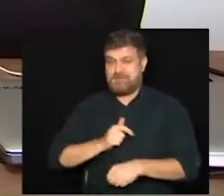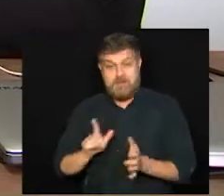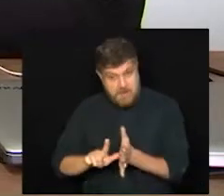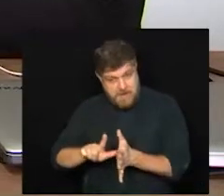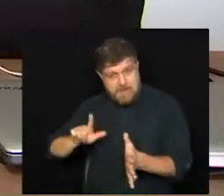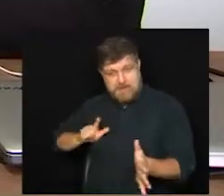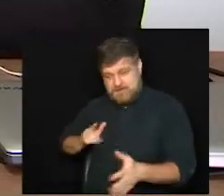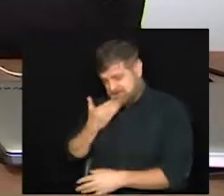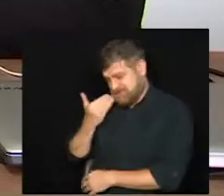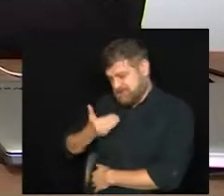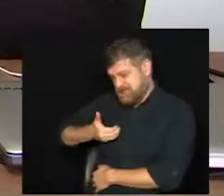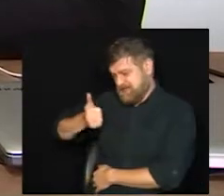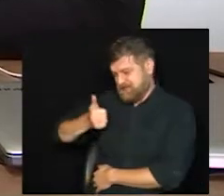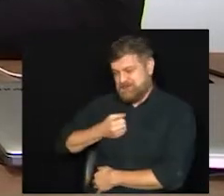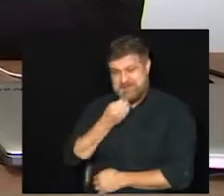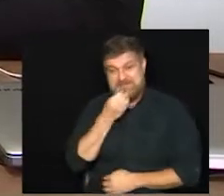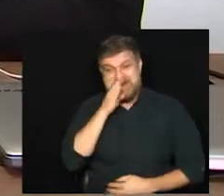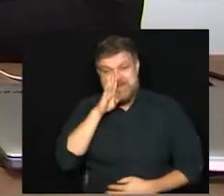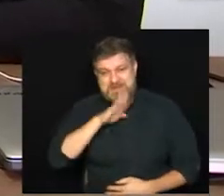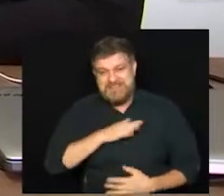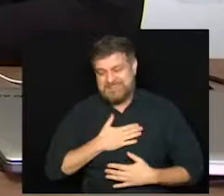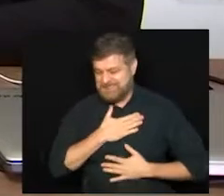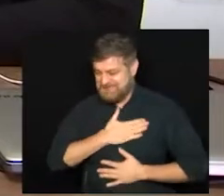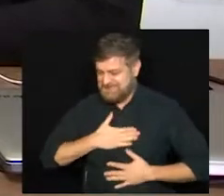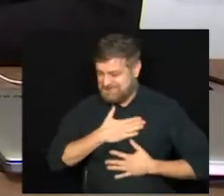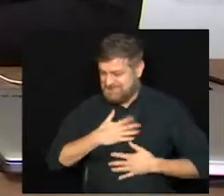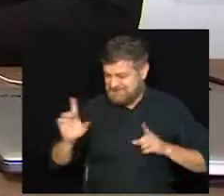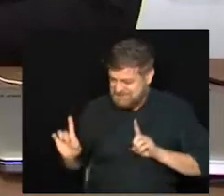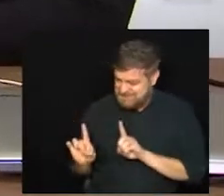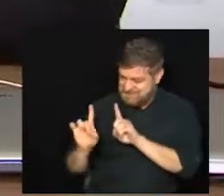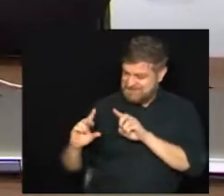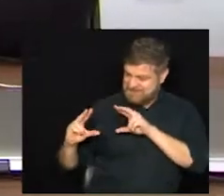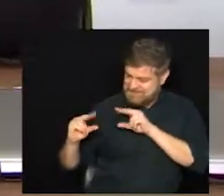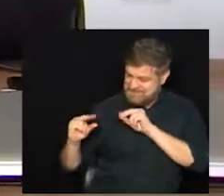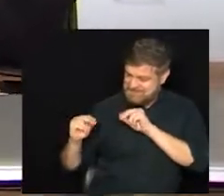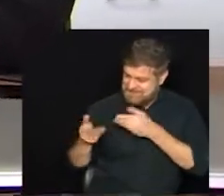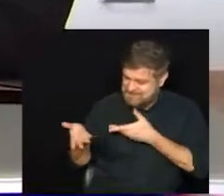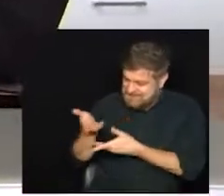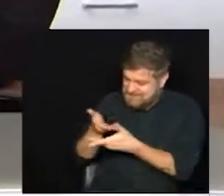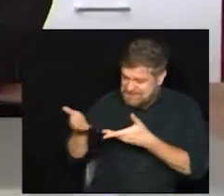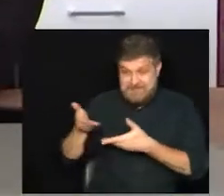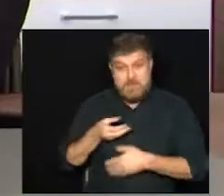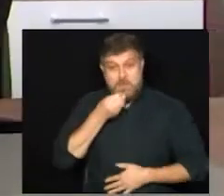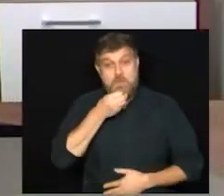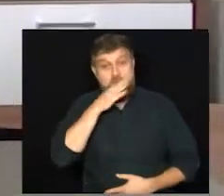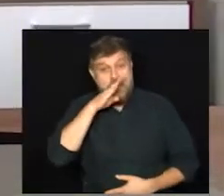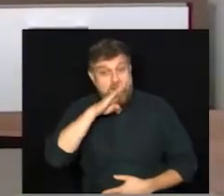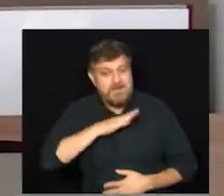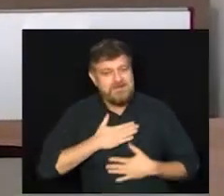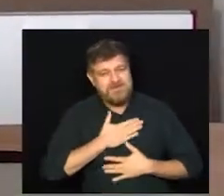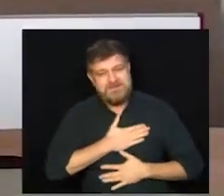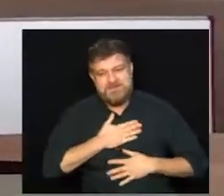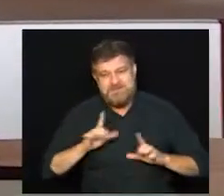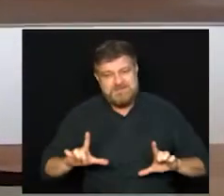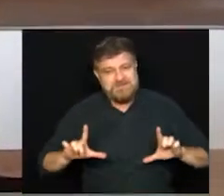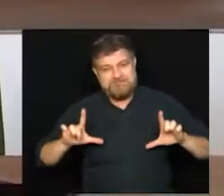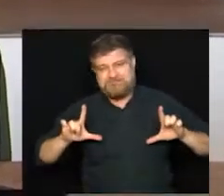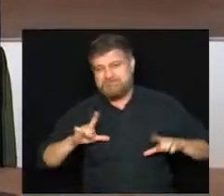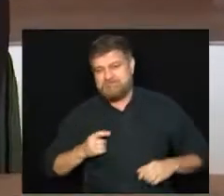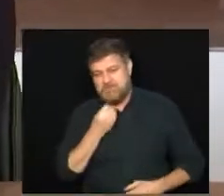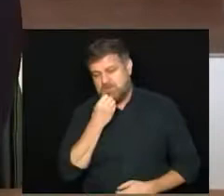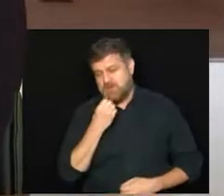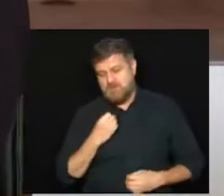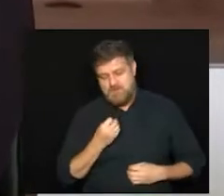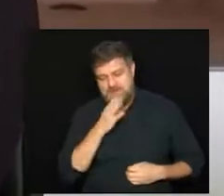uma certa antecedência. Boa tarde, prazer em tê-la conosco aqui com a gente. Boa tarde, André. O prazer é todo meu. Boa tarde a